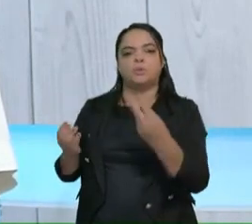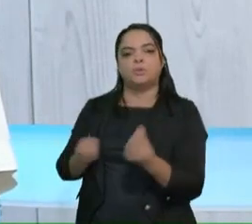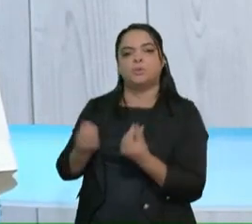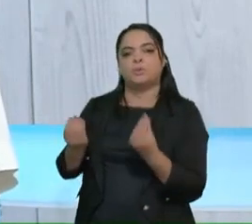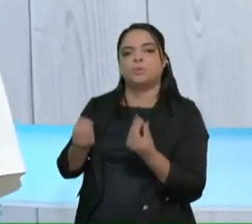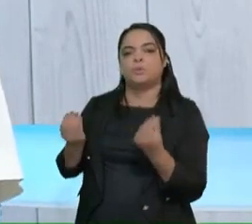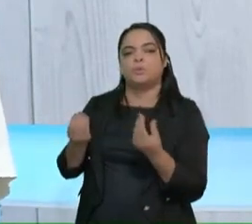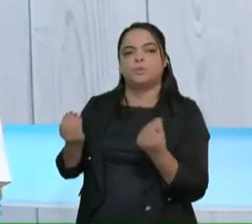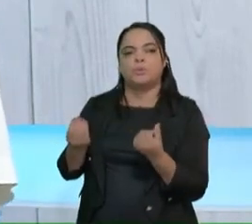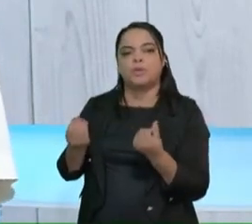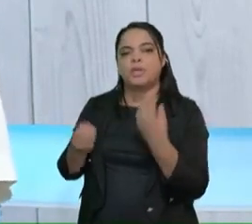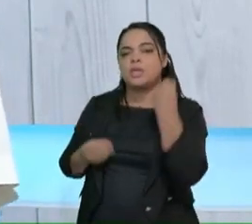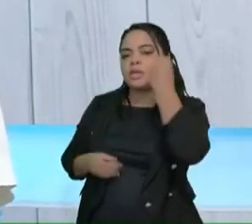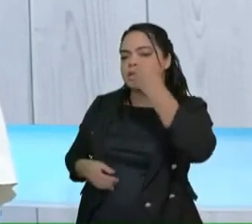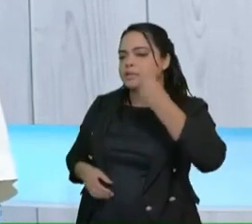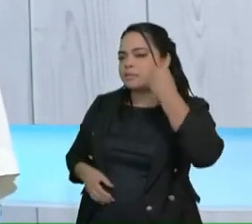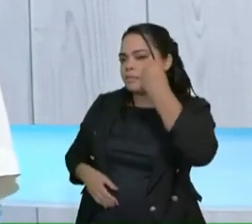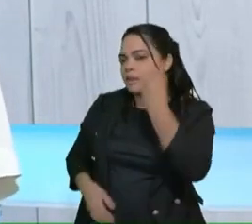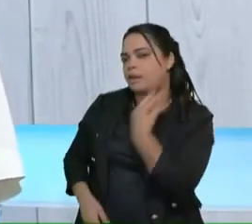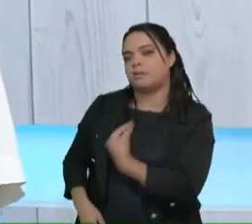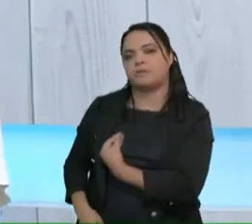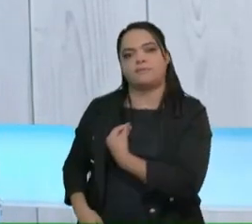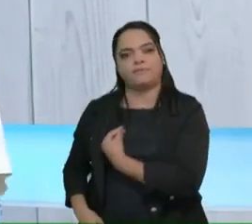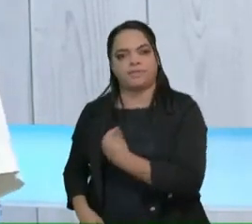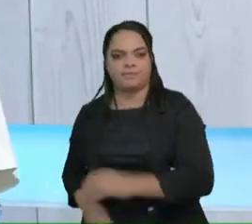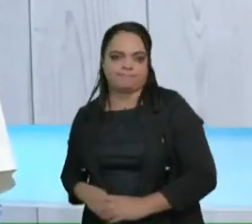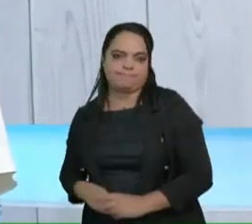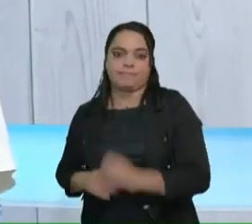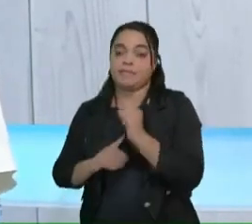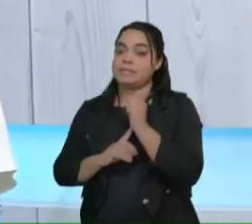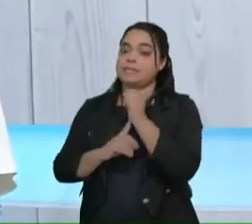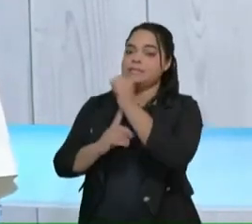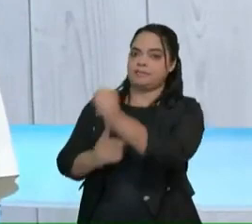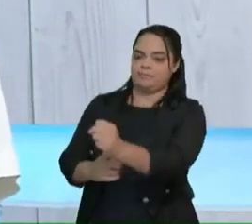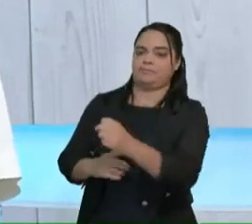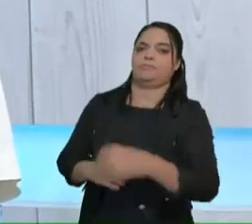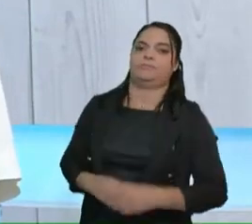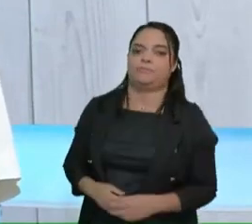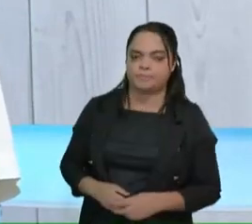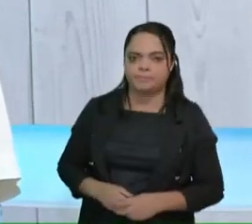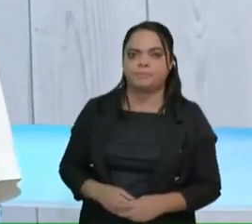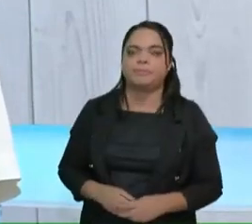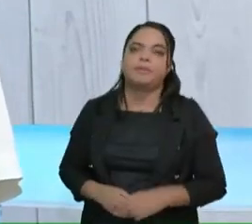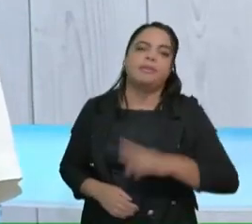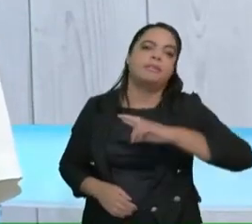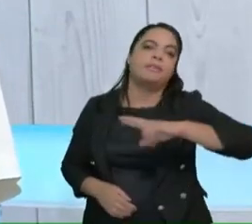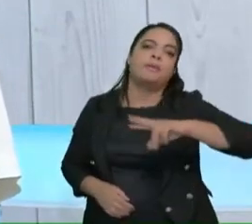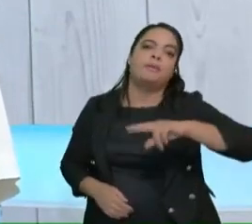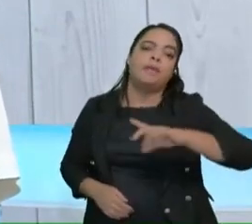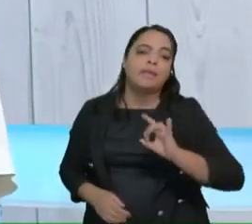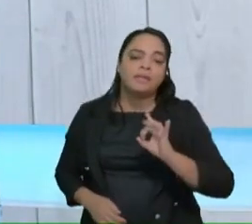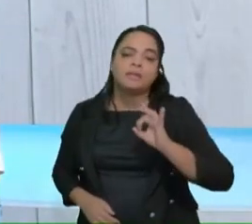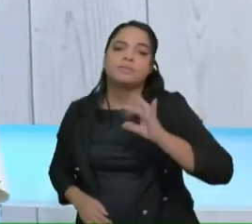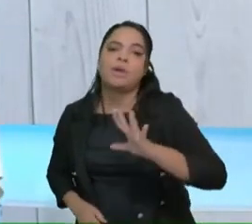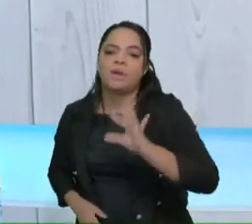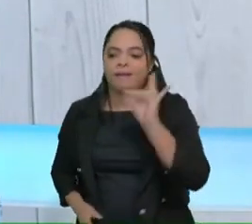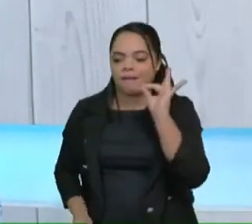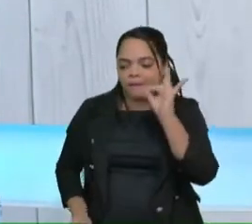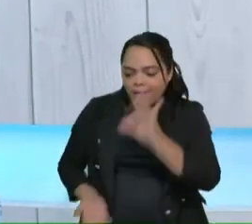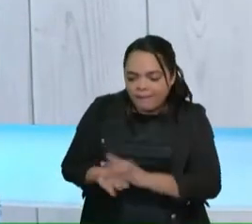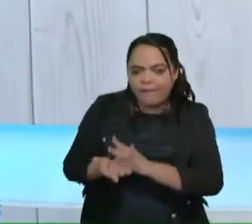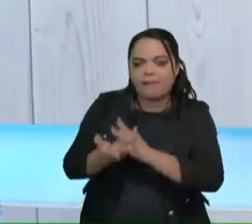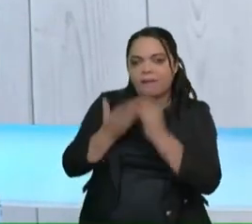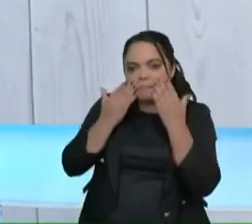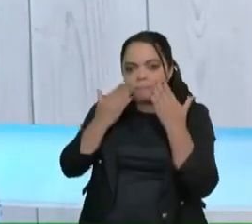uma experiência de vida que seja simbólica né né que não seja só a realidade